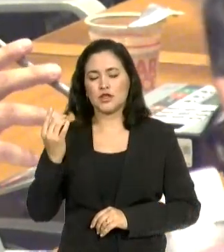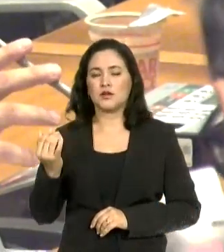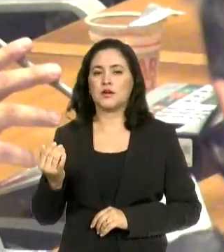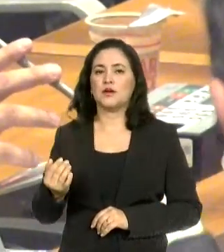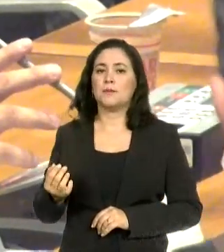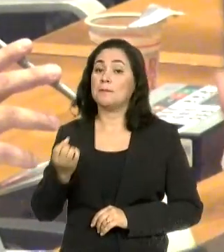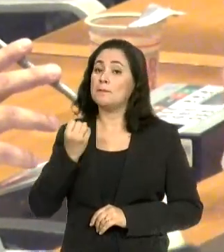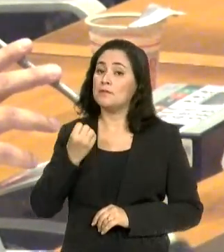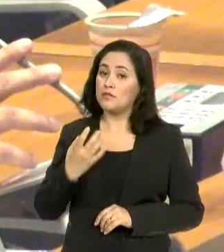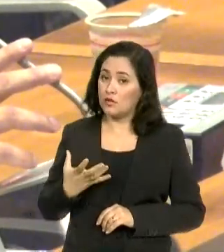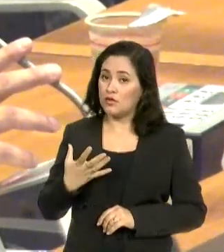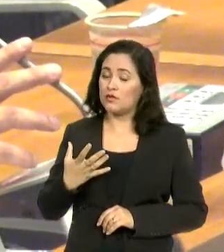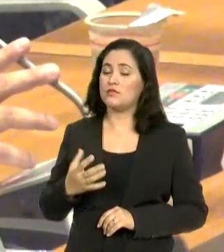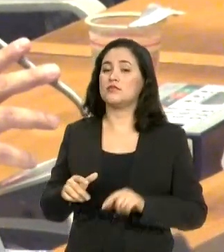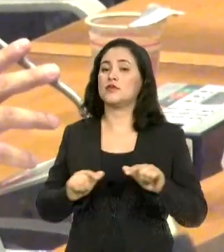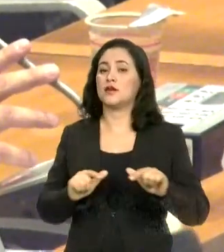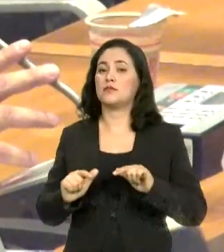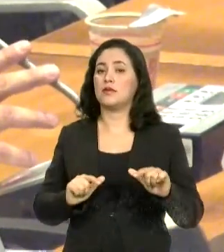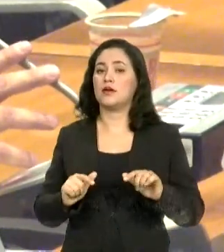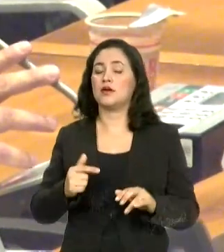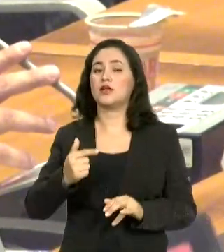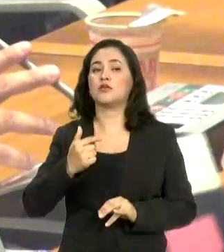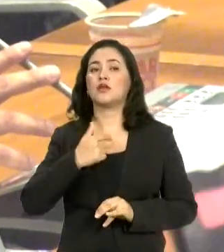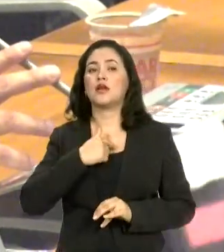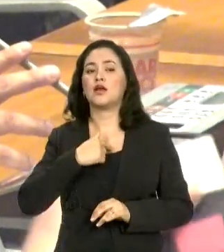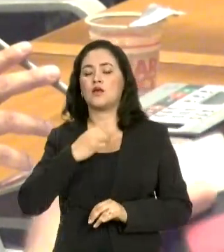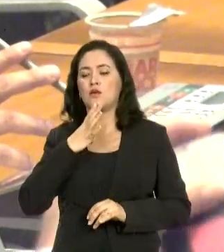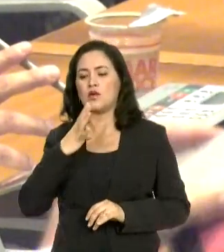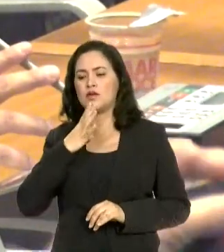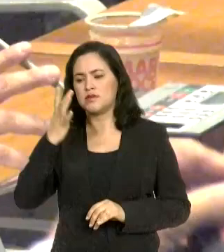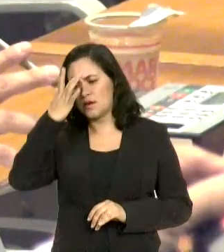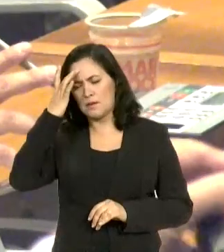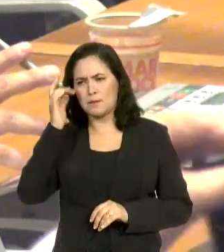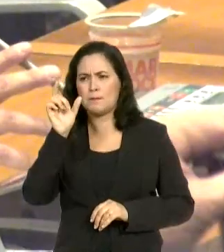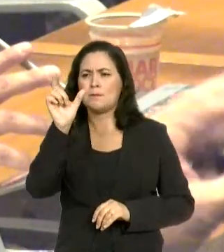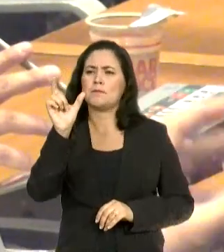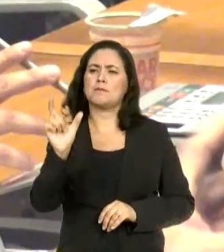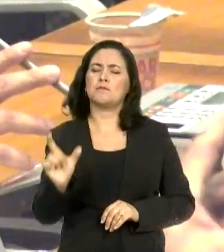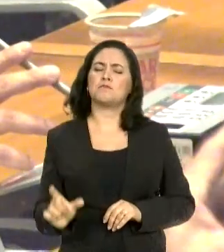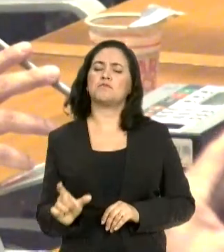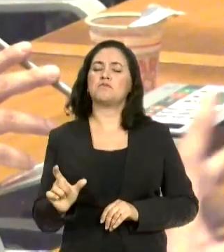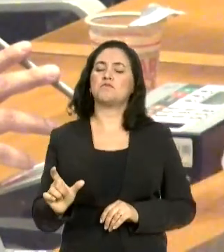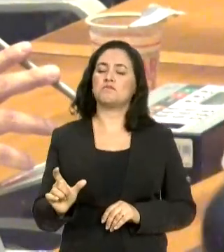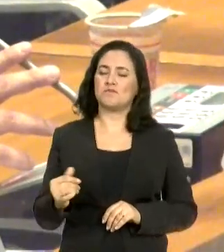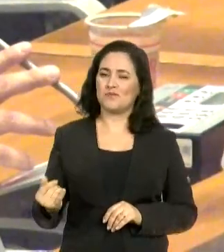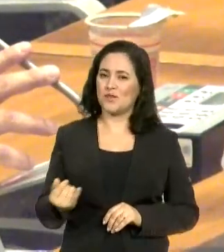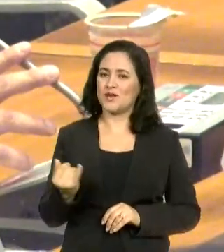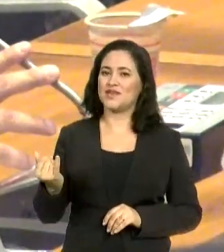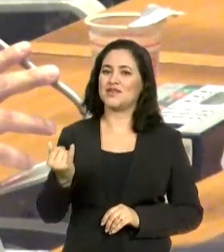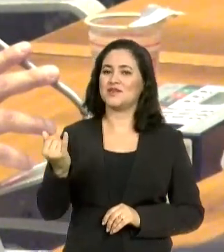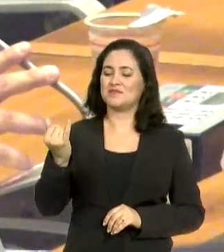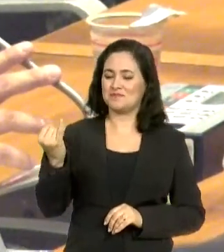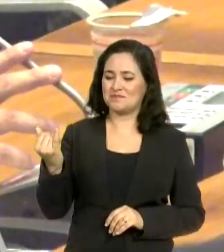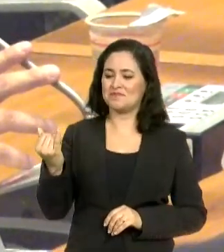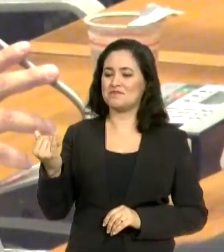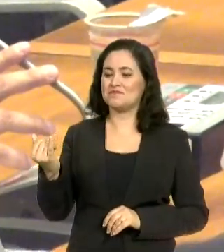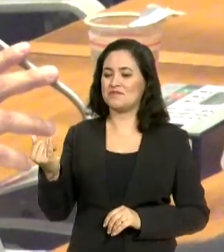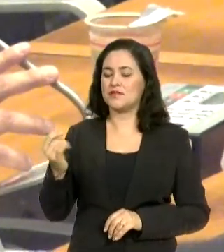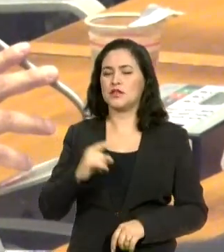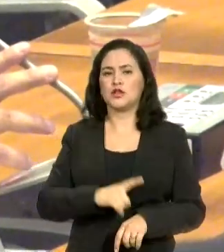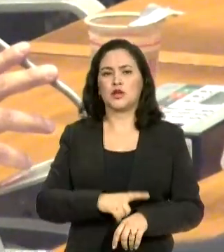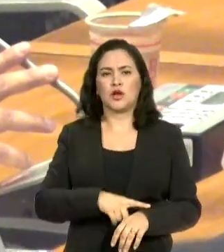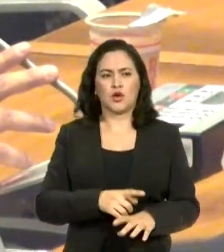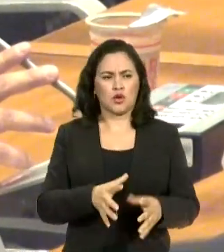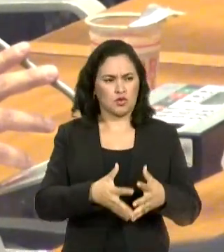prazer de conviver com um grande ser humano. Nas horas de agonia, de entraves, de